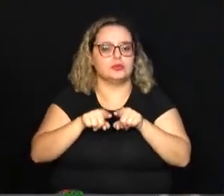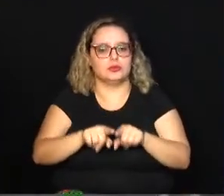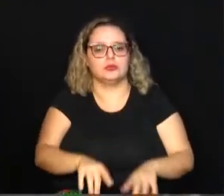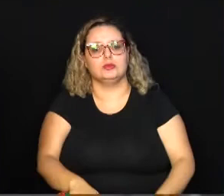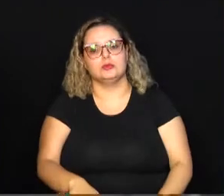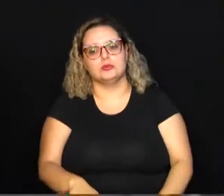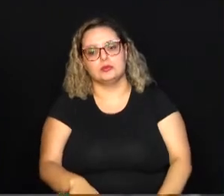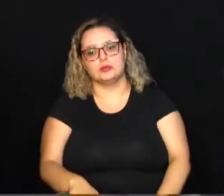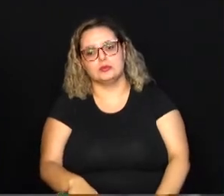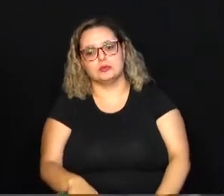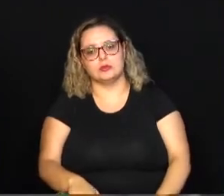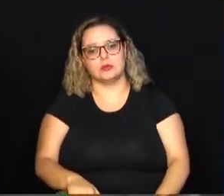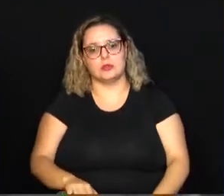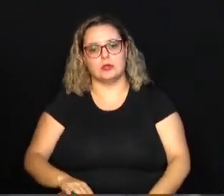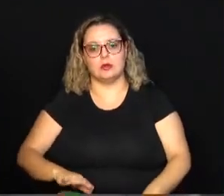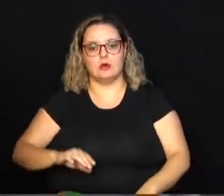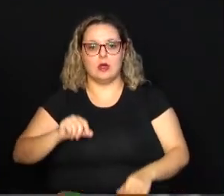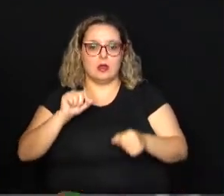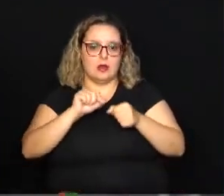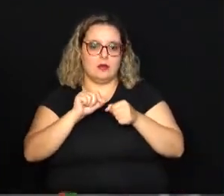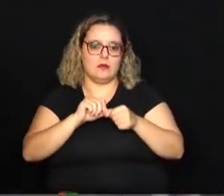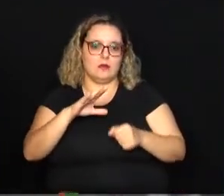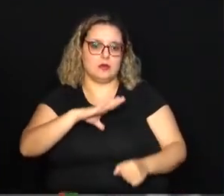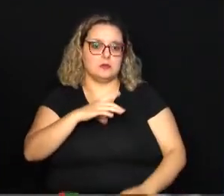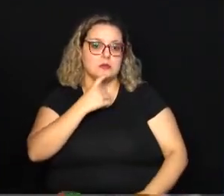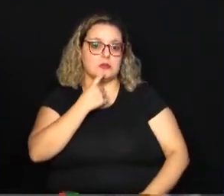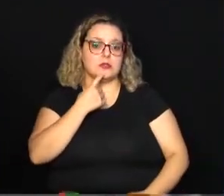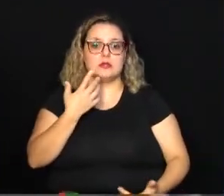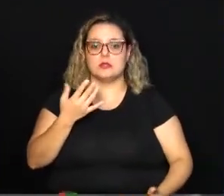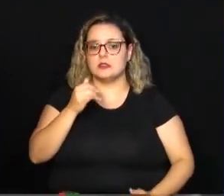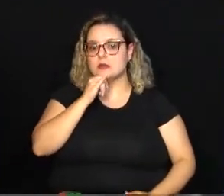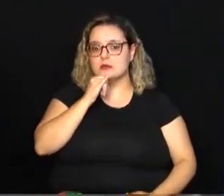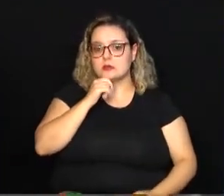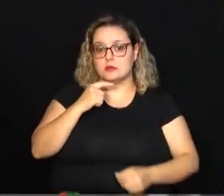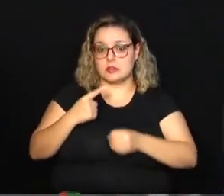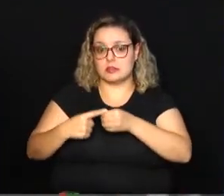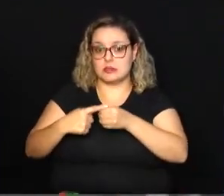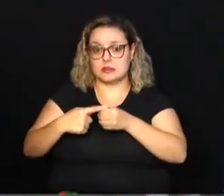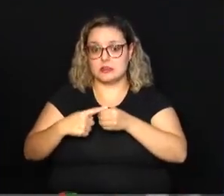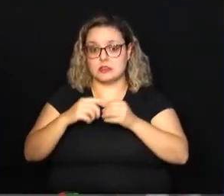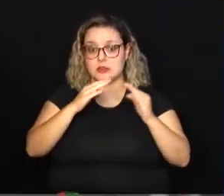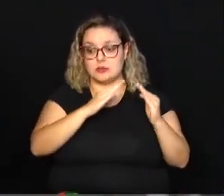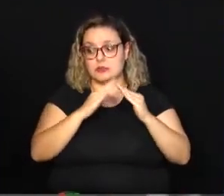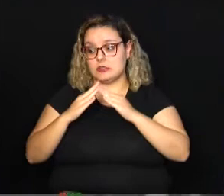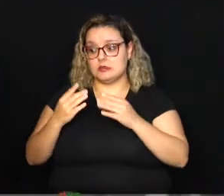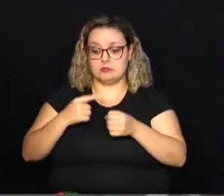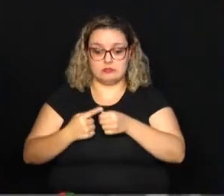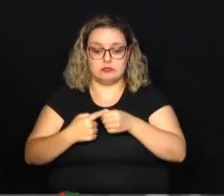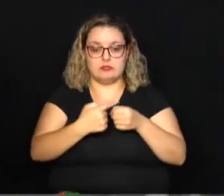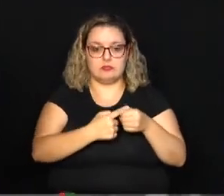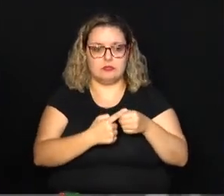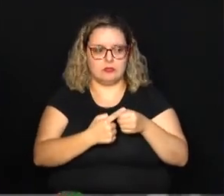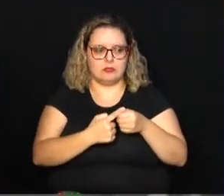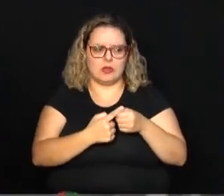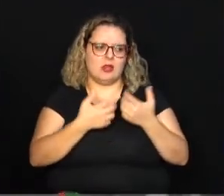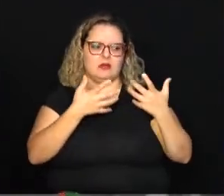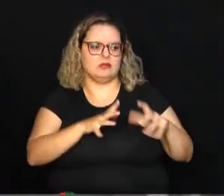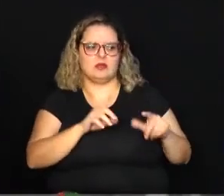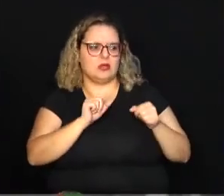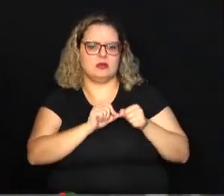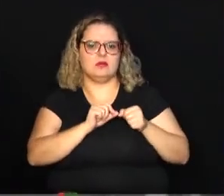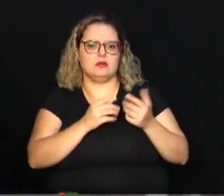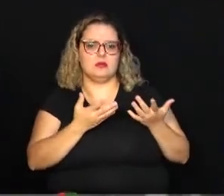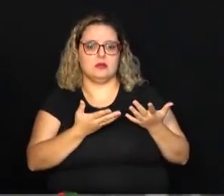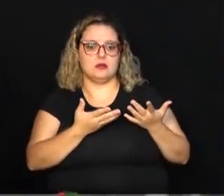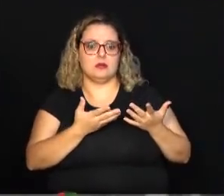você faz uma coisa em Campinas. Outro dia eu fiquei impressionado que tem uma cidade vizinha que o prefeito falou, não, eu não quero fazer isso daqui. Quer dizer, ele